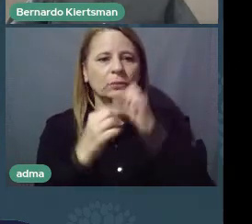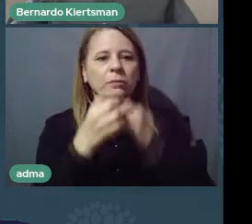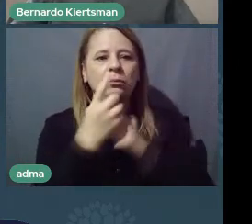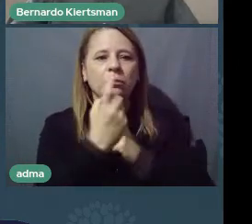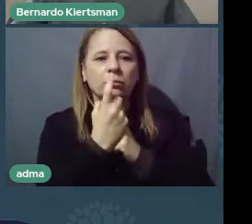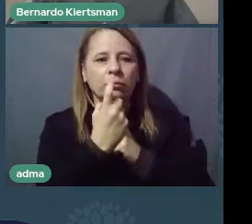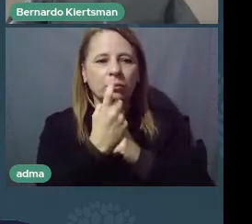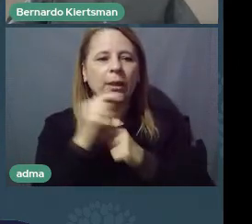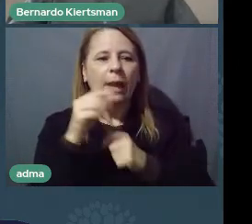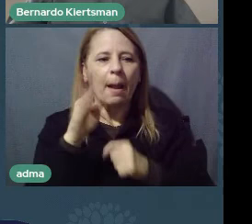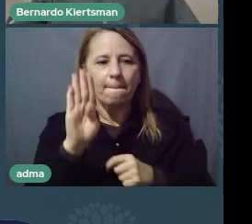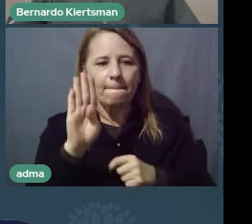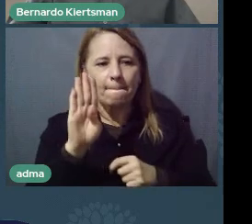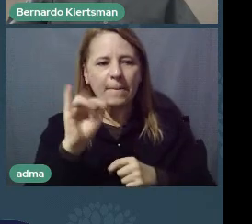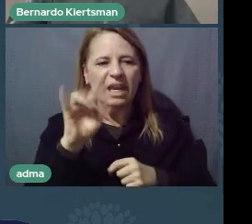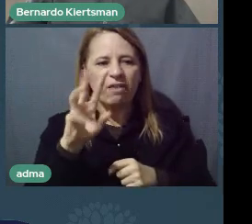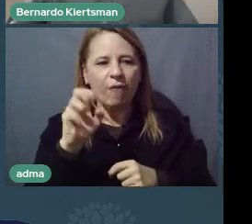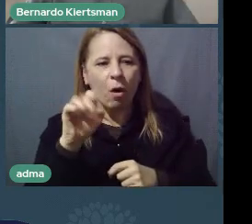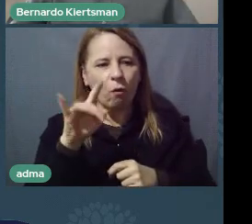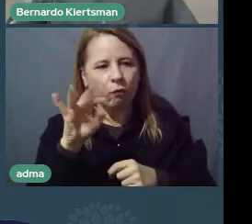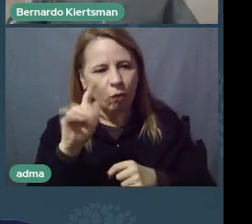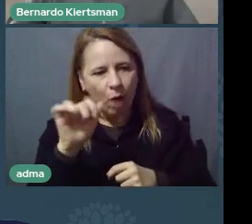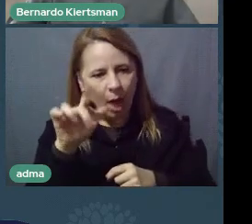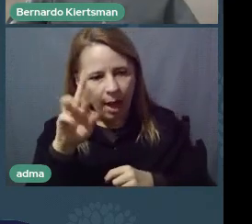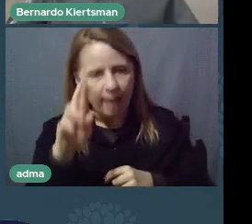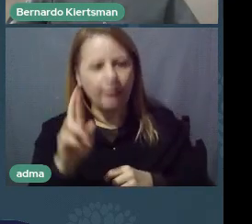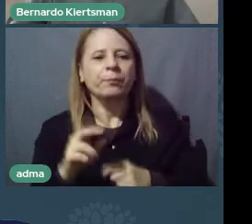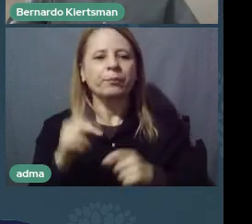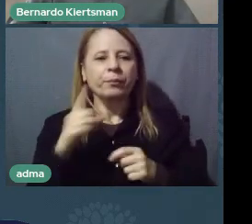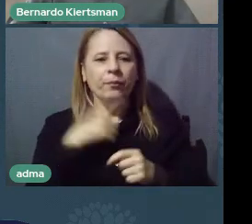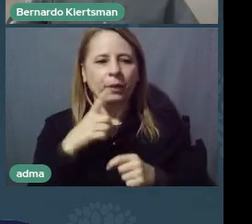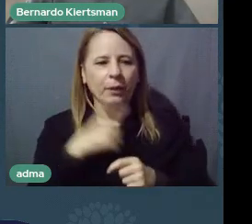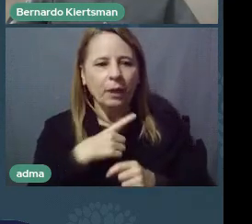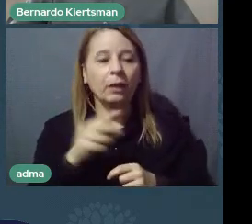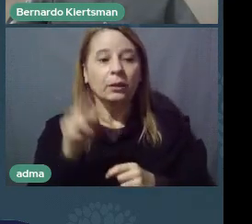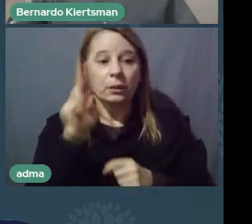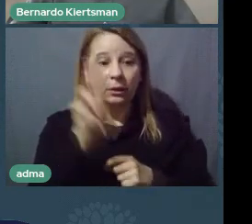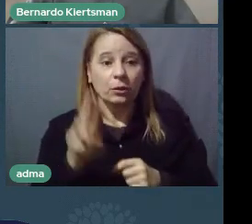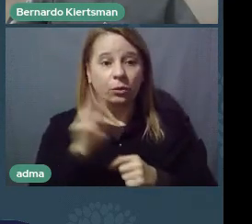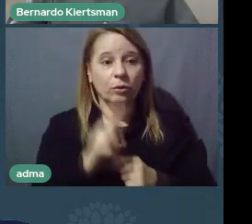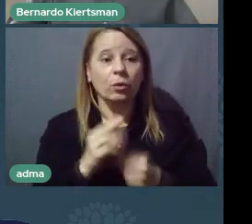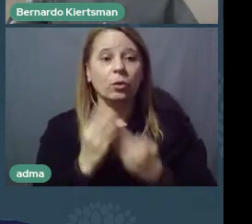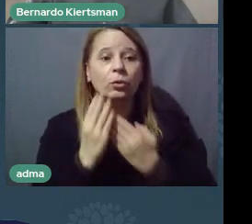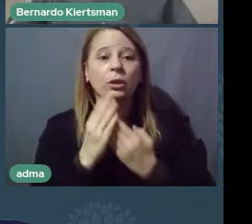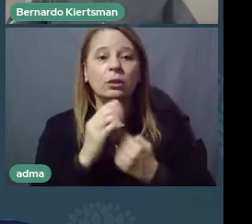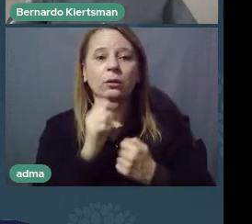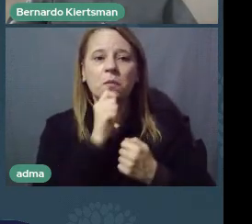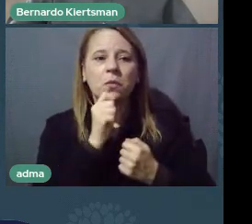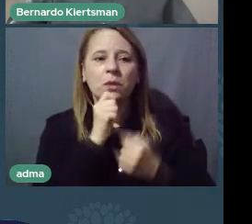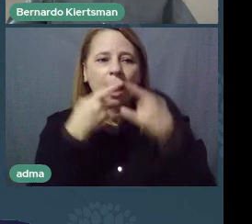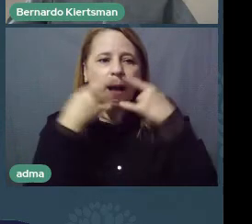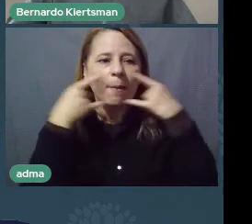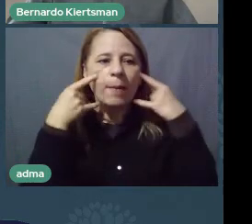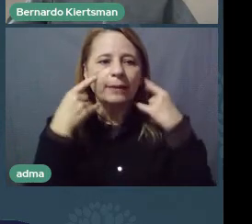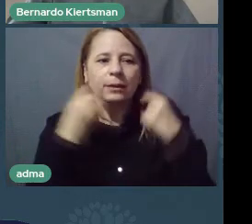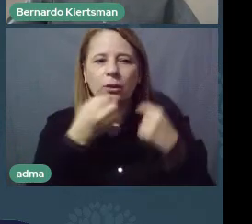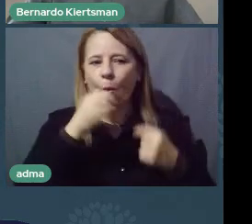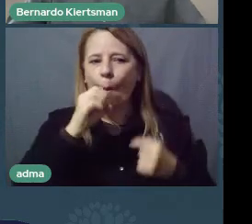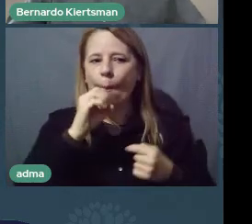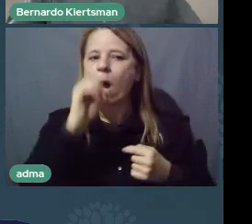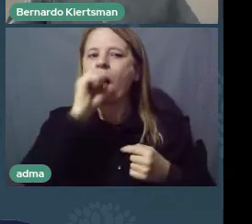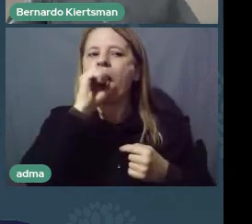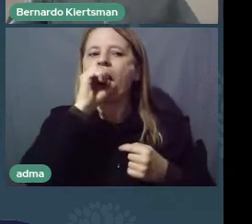é bivalvulado. Aqui você tem um espaçador sendo utilizado sem a máscara, só com o bocal, não